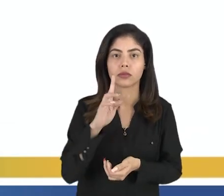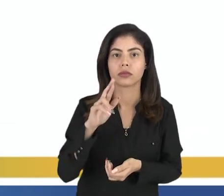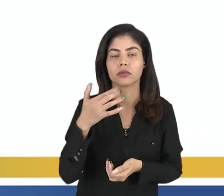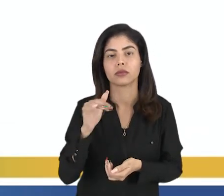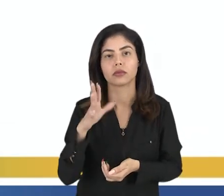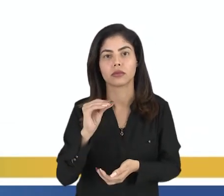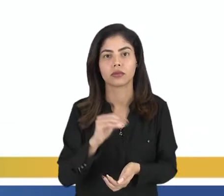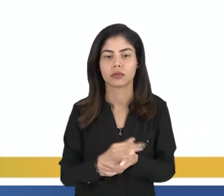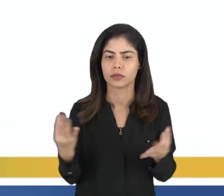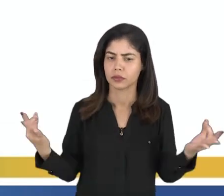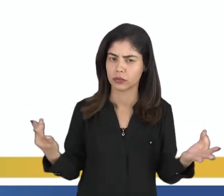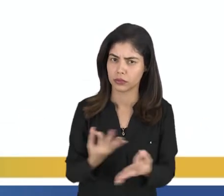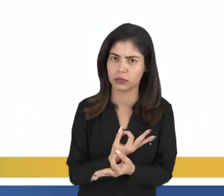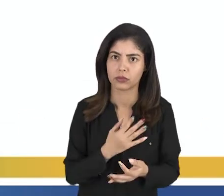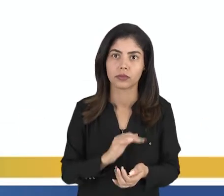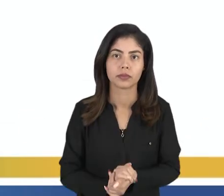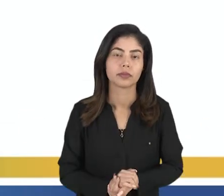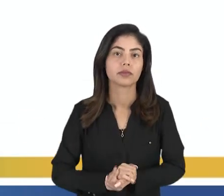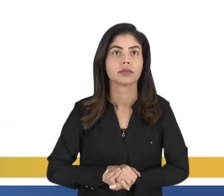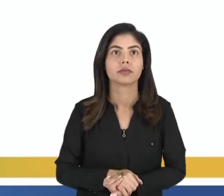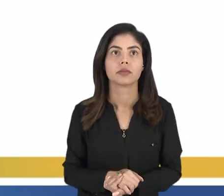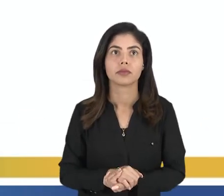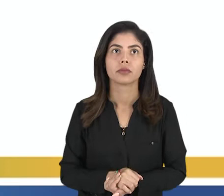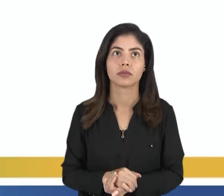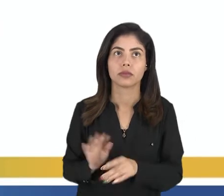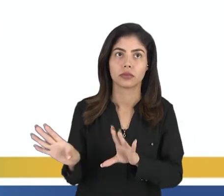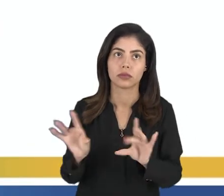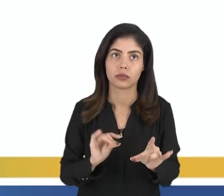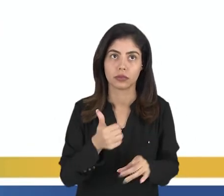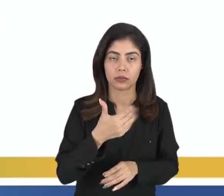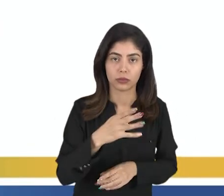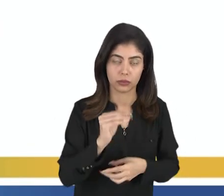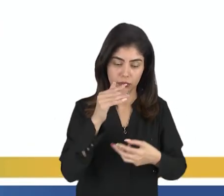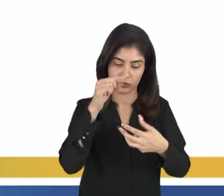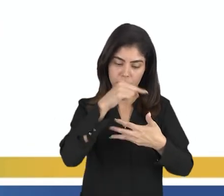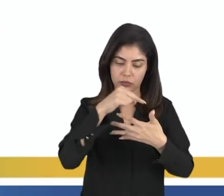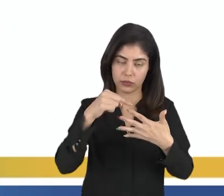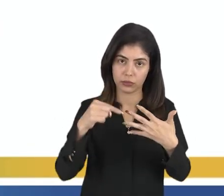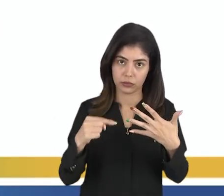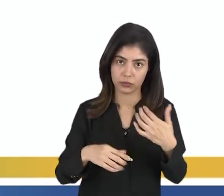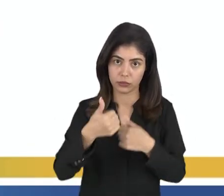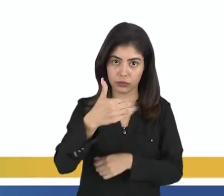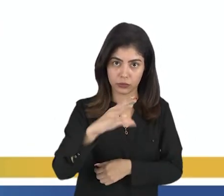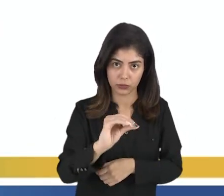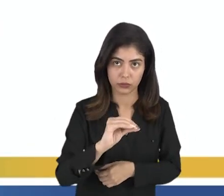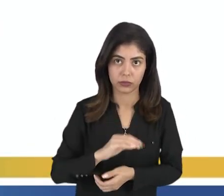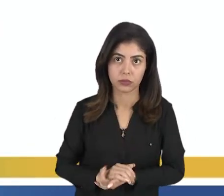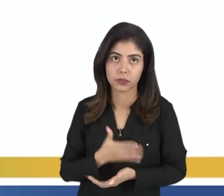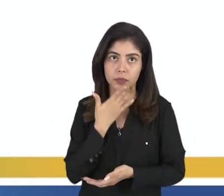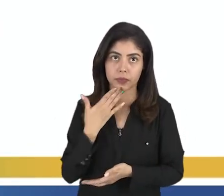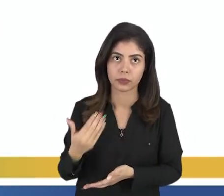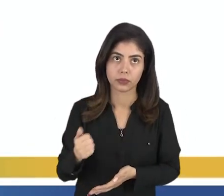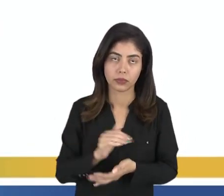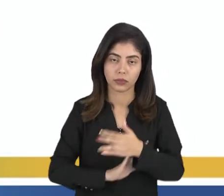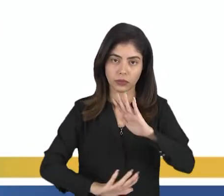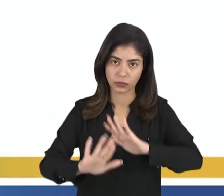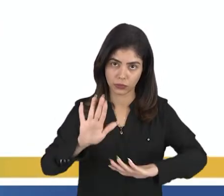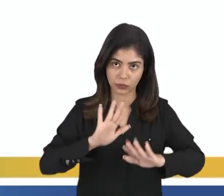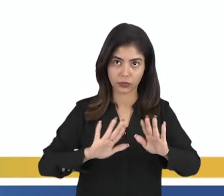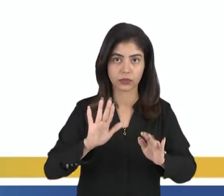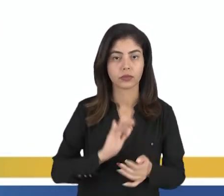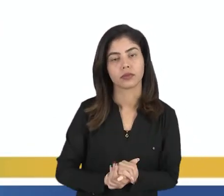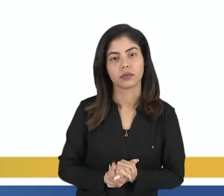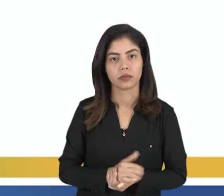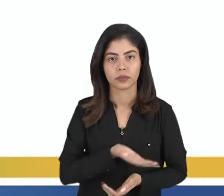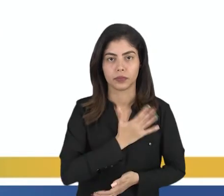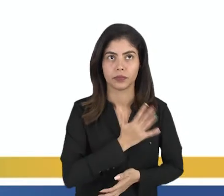funcionamento de forma perfeita. Então, vamos lá. Eu trouxe aqui 10 passos para a melhoria, né, para esse cuidado do